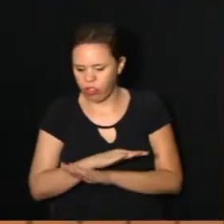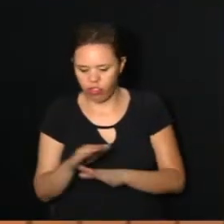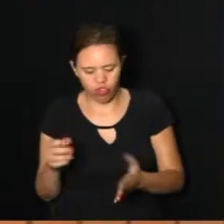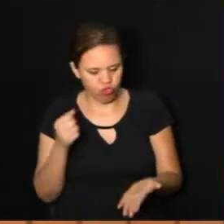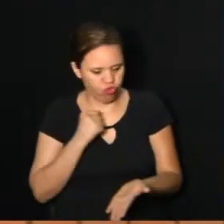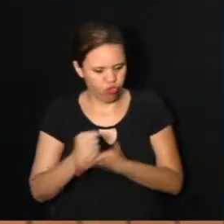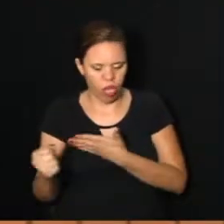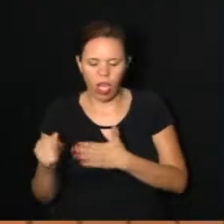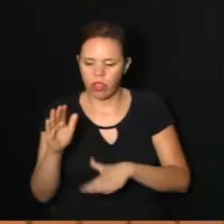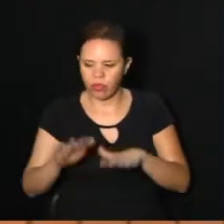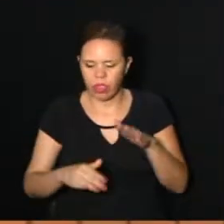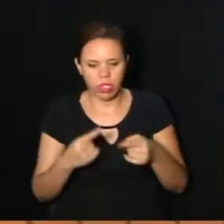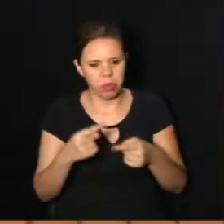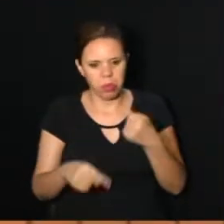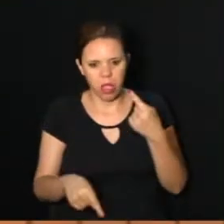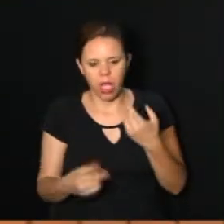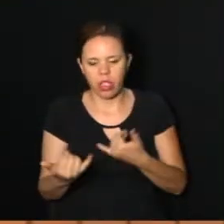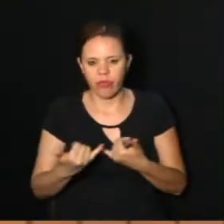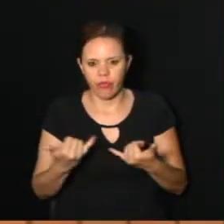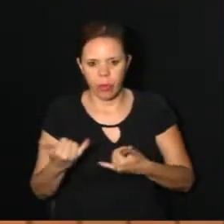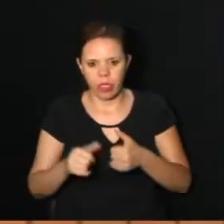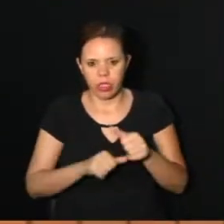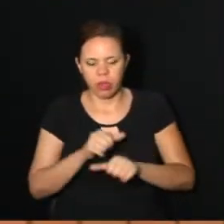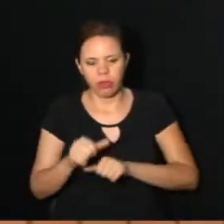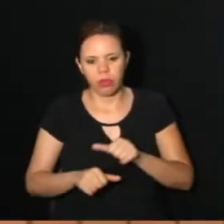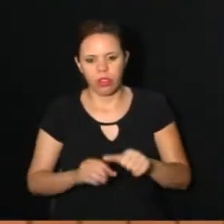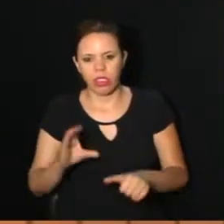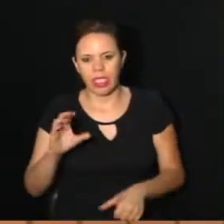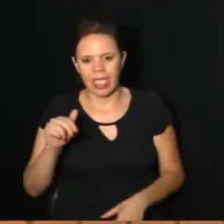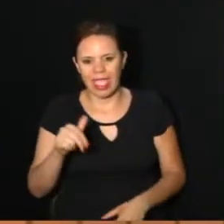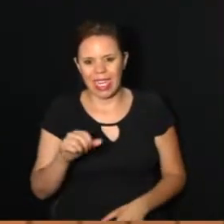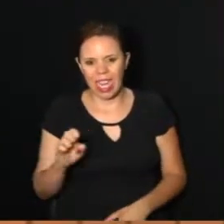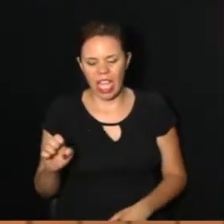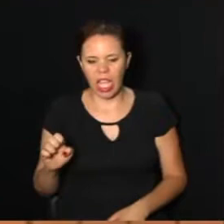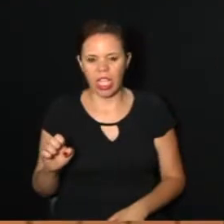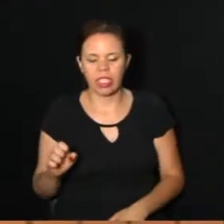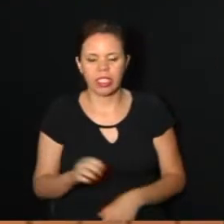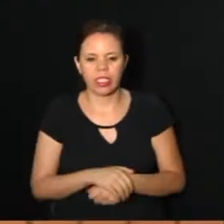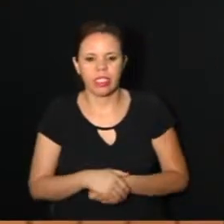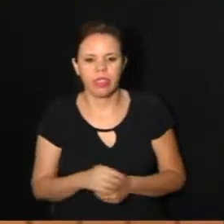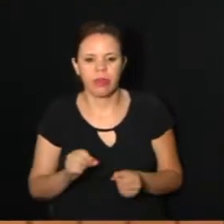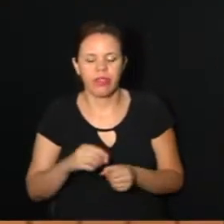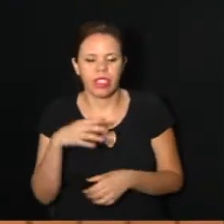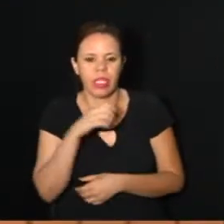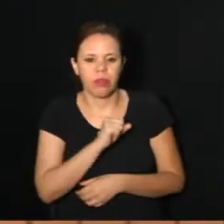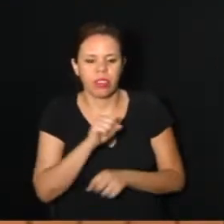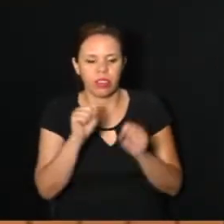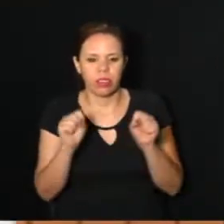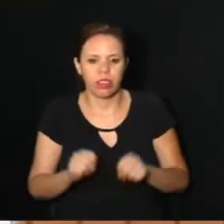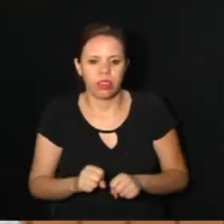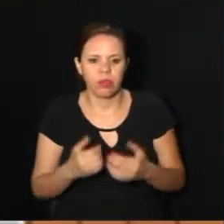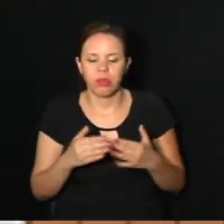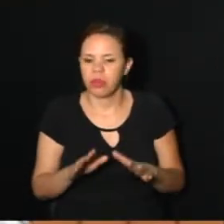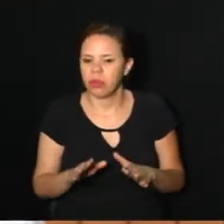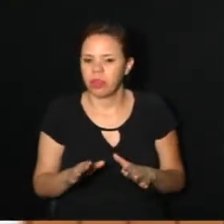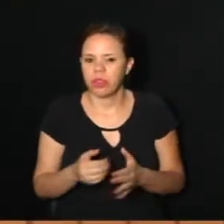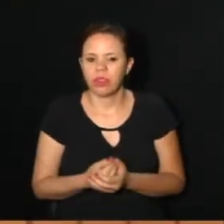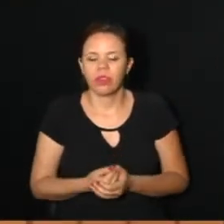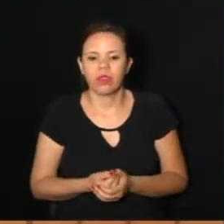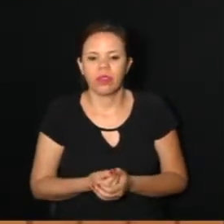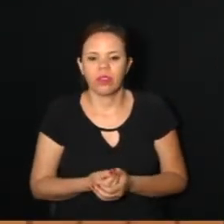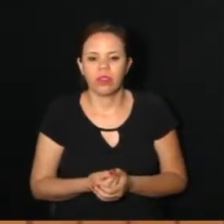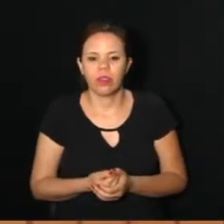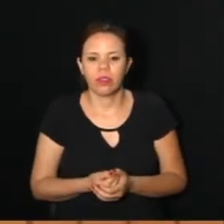não bate, ou que vocês têm uma modificação de KNAI, coisa que vale que vocês queiram fazer rapidamente, o sistema não permite, ele já invalida e